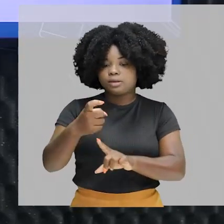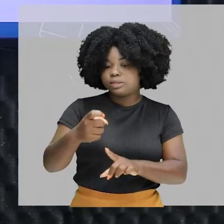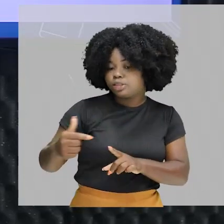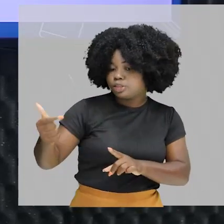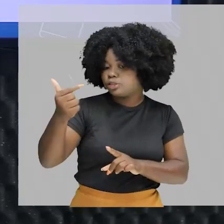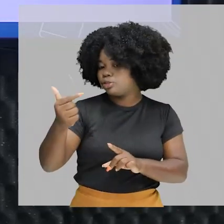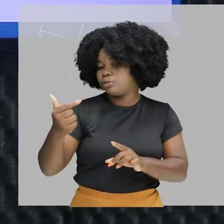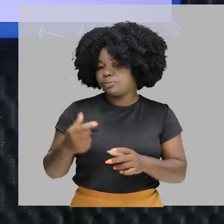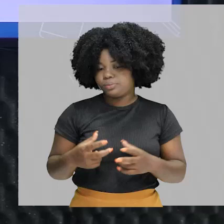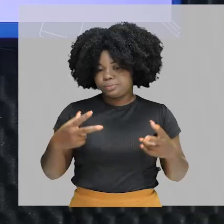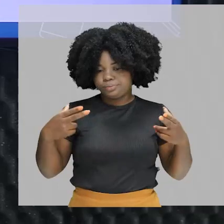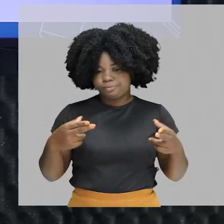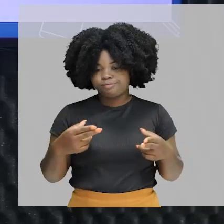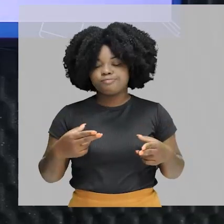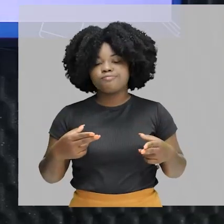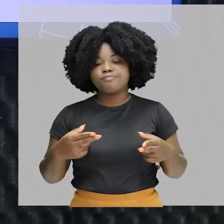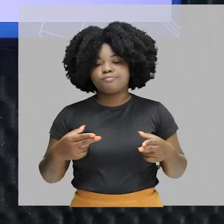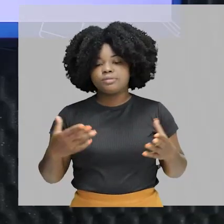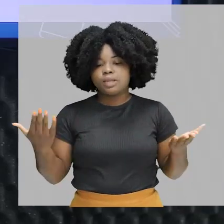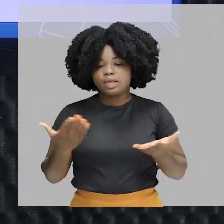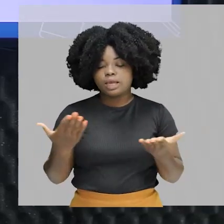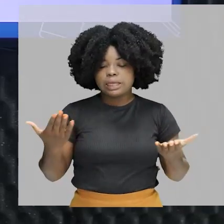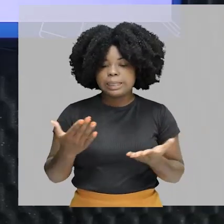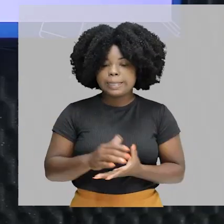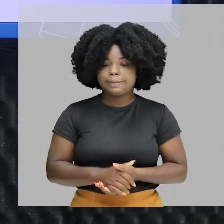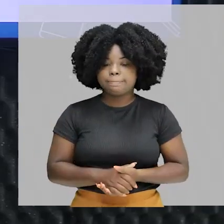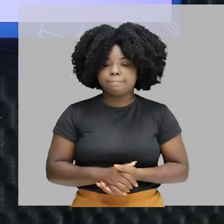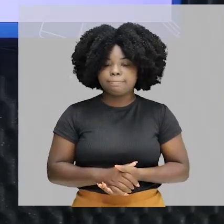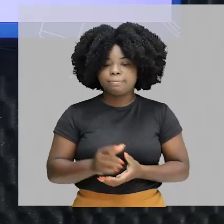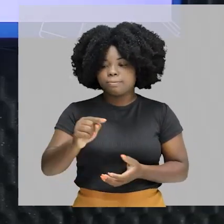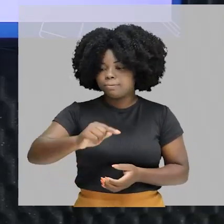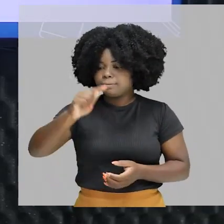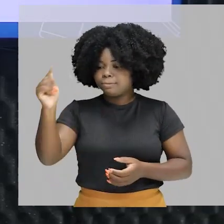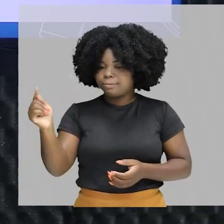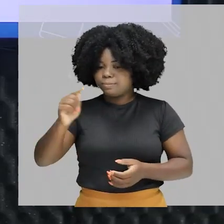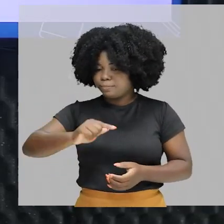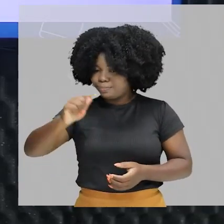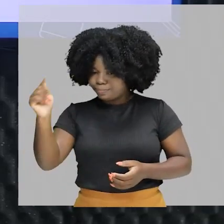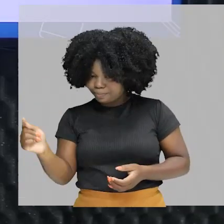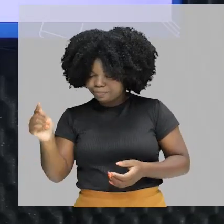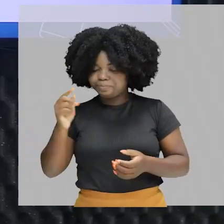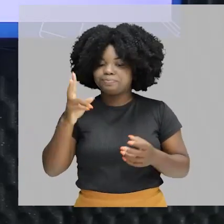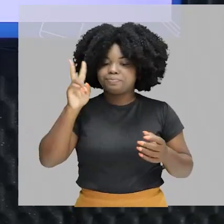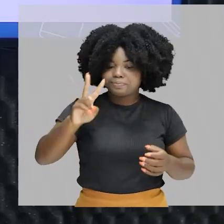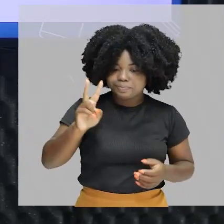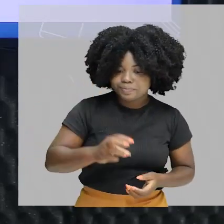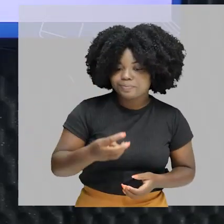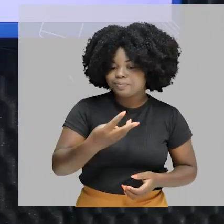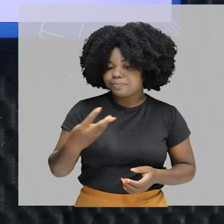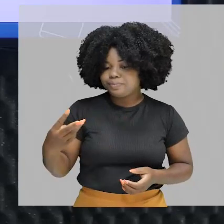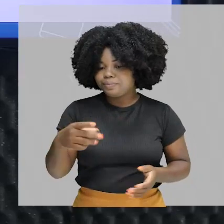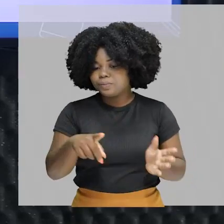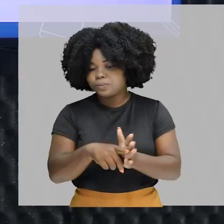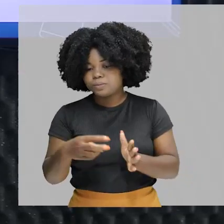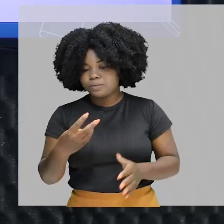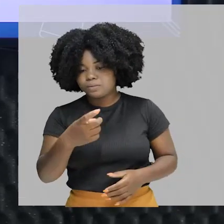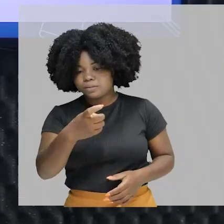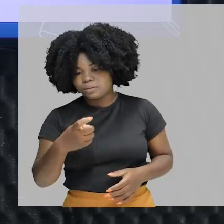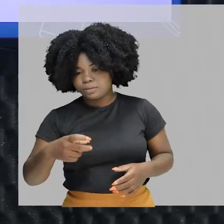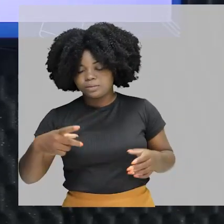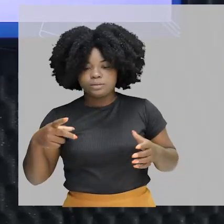x ao quadrado e aqui as multiplicações, tá? O chuveirinho, como alguns professores falam. 33